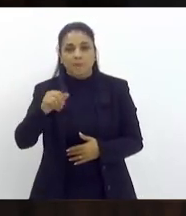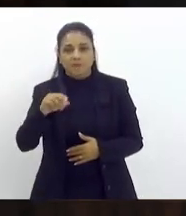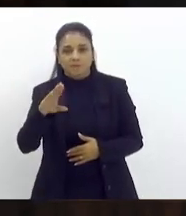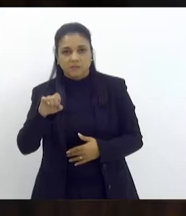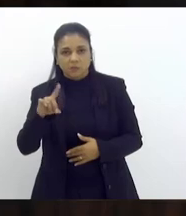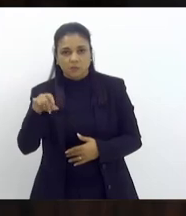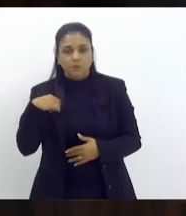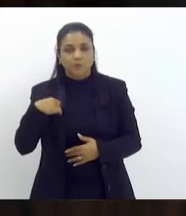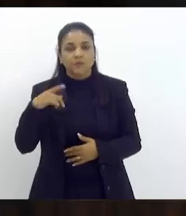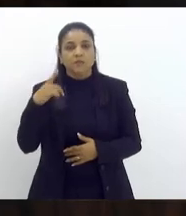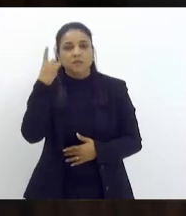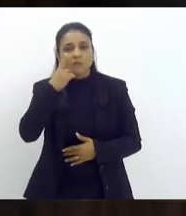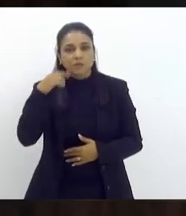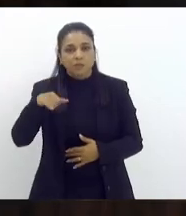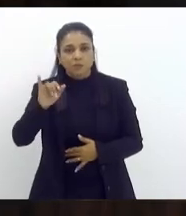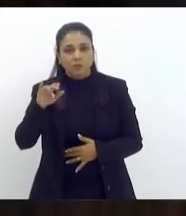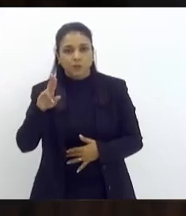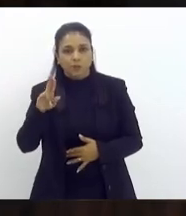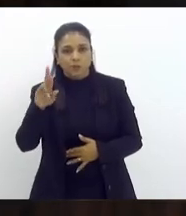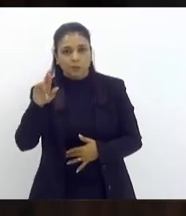S Deputado Yuri